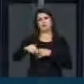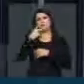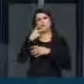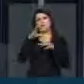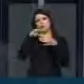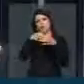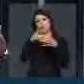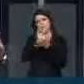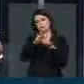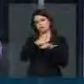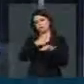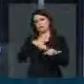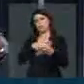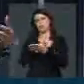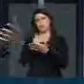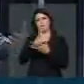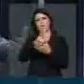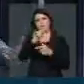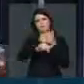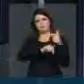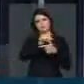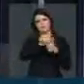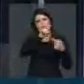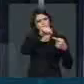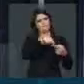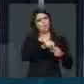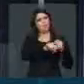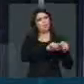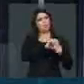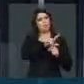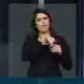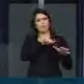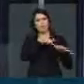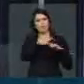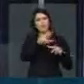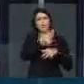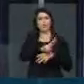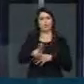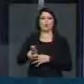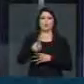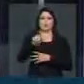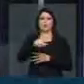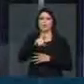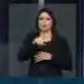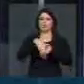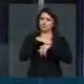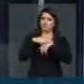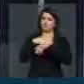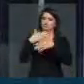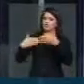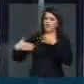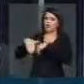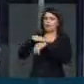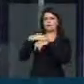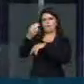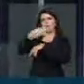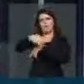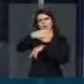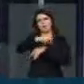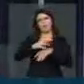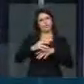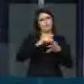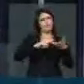caravana iniciou os seus trabalhos com um movimento chamado Diálogos pelo Maranhão. Então, o movimento